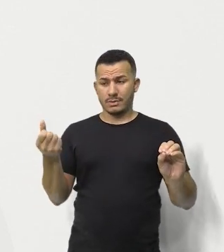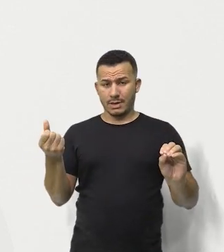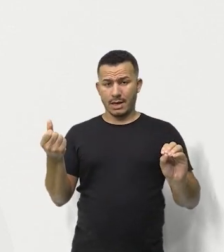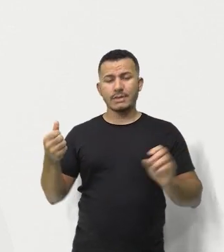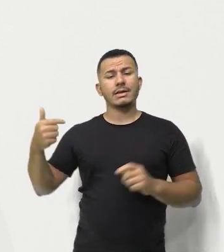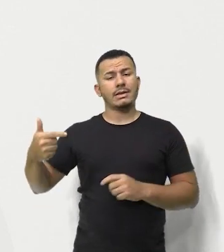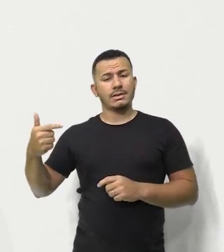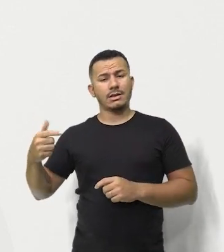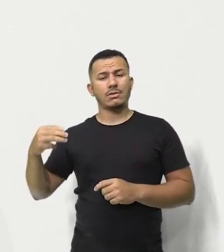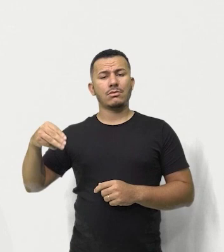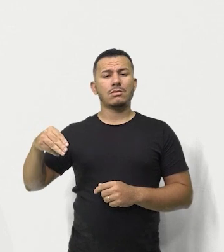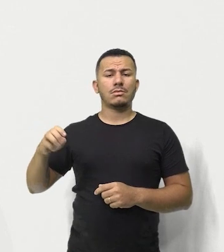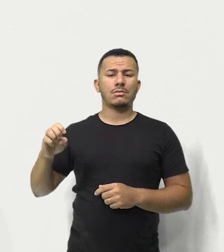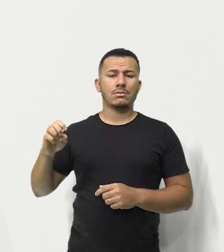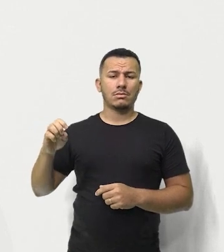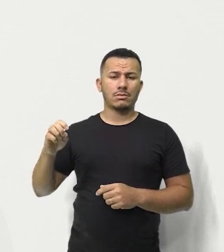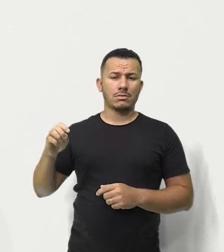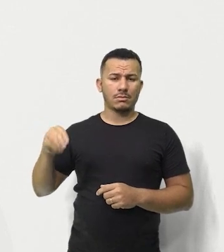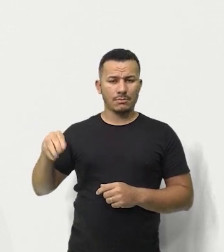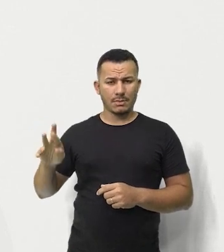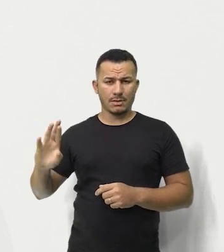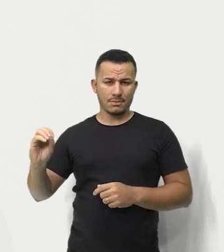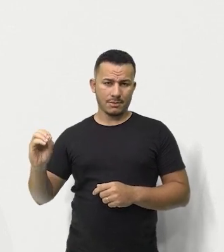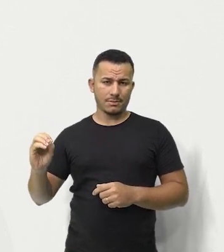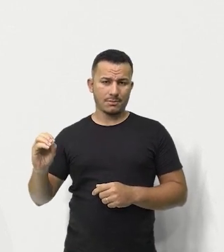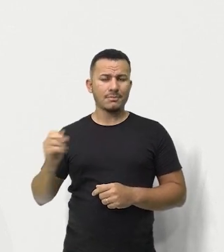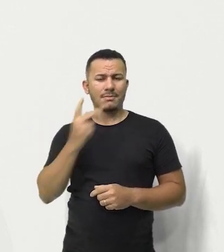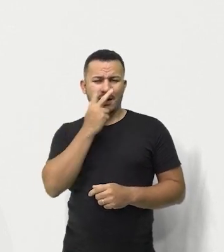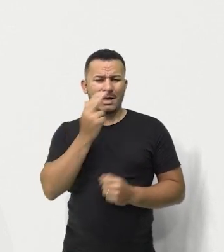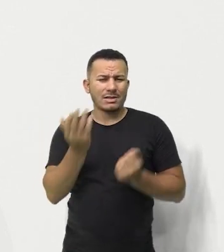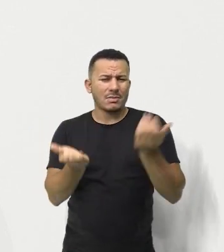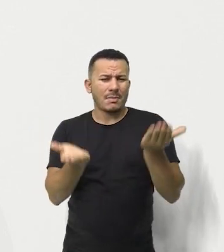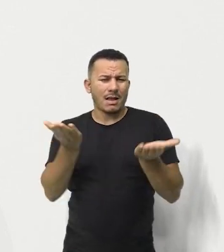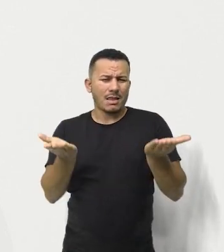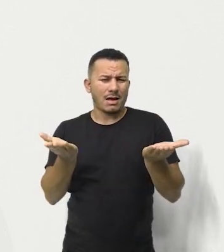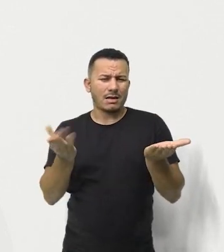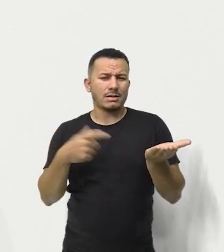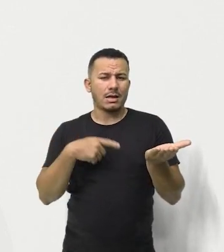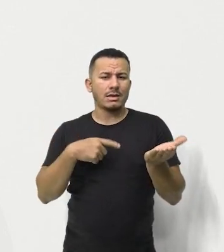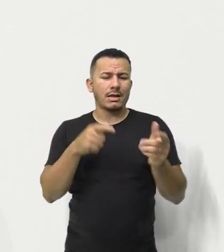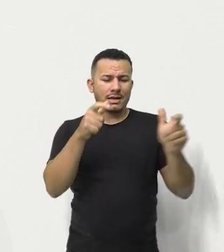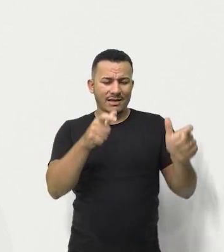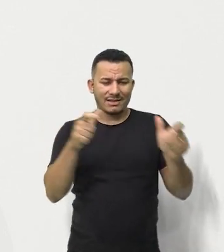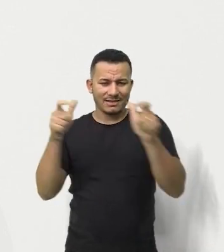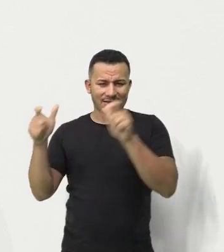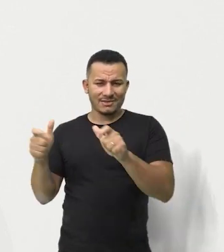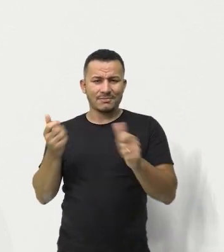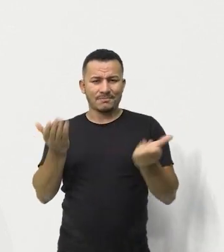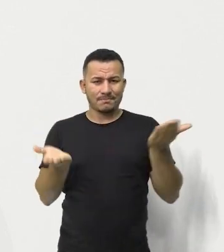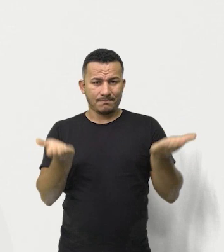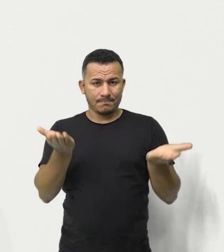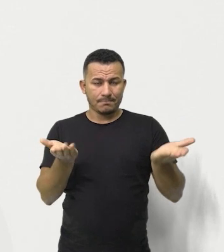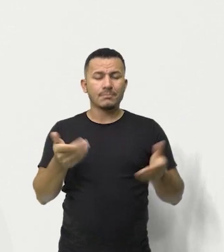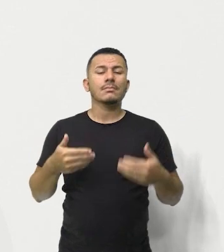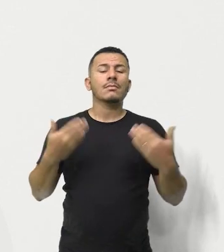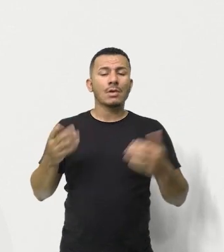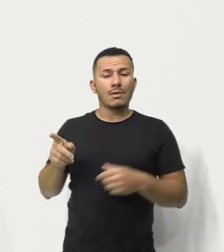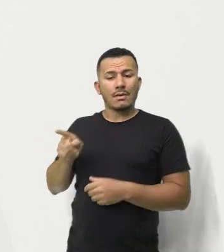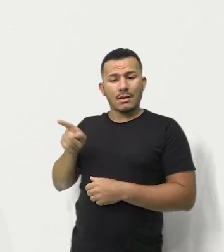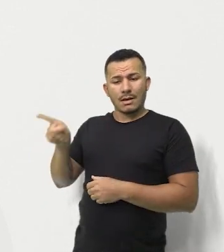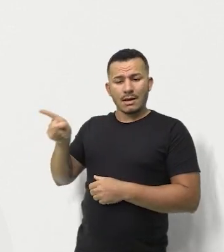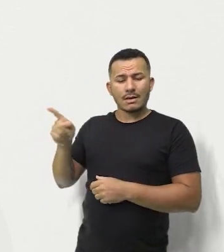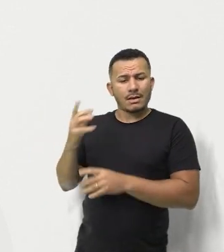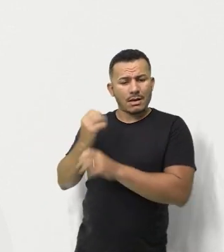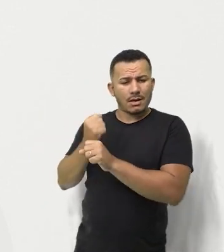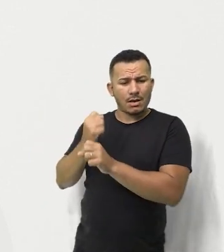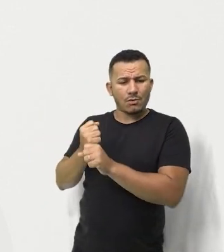diante de uma balança onde existe dois pratos. Então, se vocês observarem, existe aqui, olha